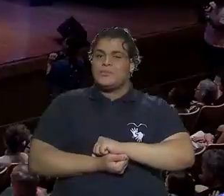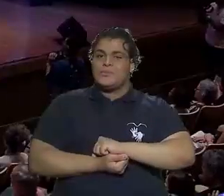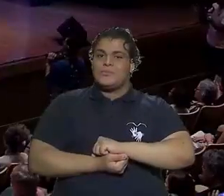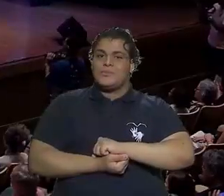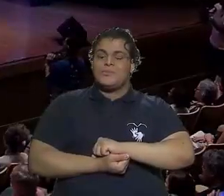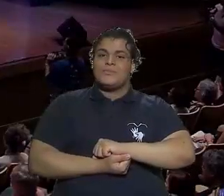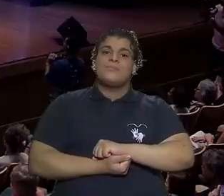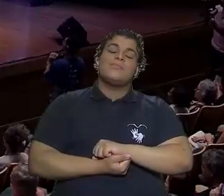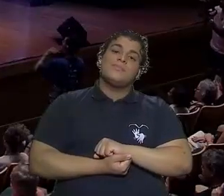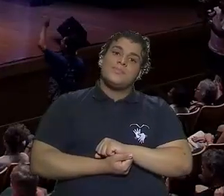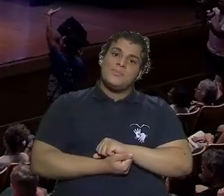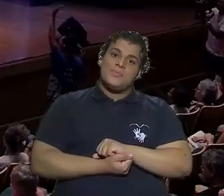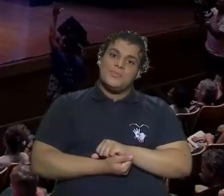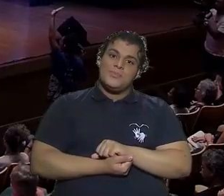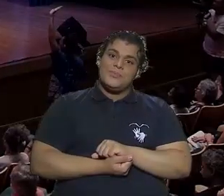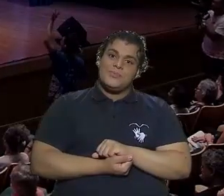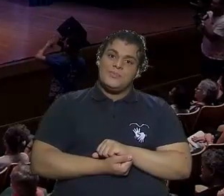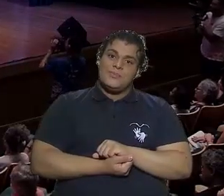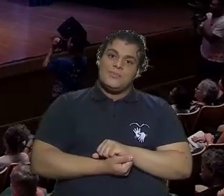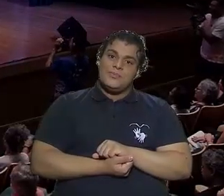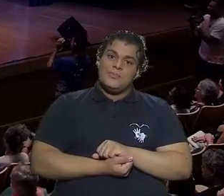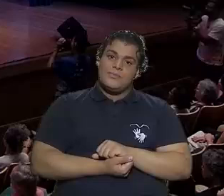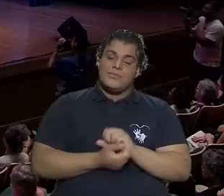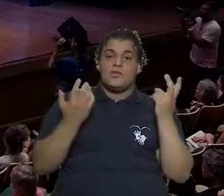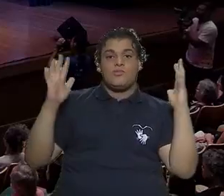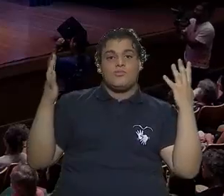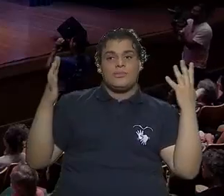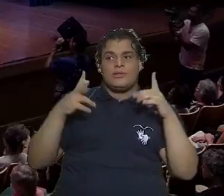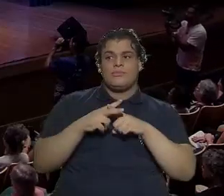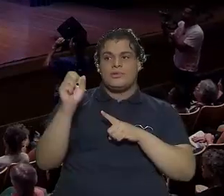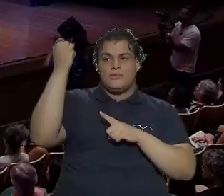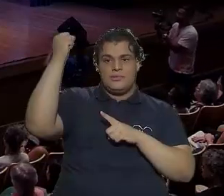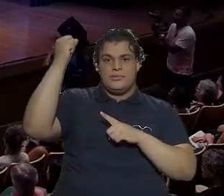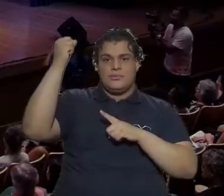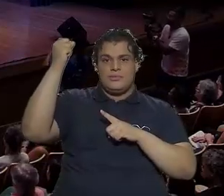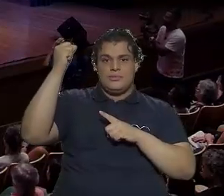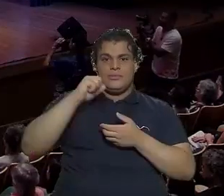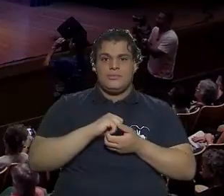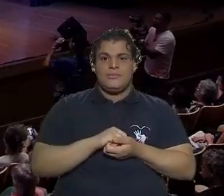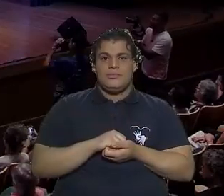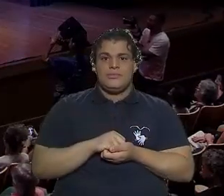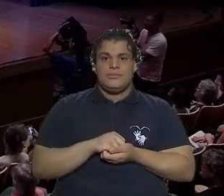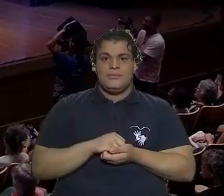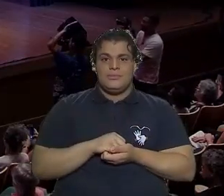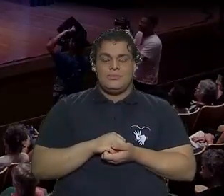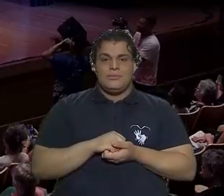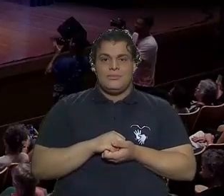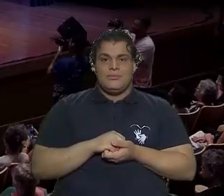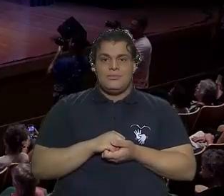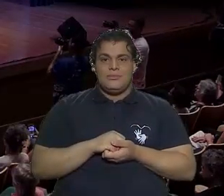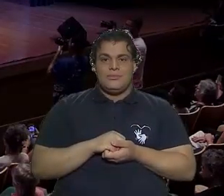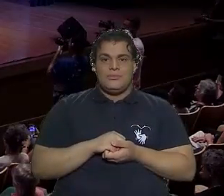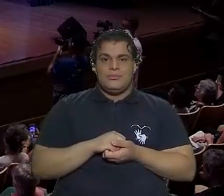no palco para tirar uma foto. Em seguida, todos descem do palco e Josane volta a apresentar e convidar os vencedores a subirem no palco.